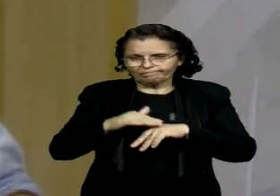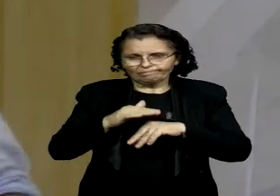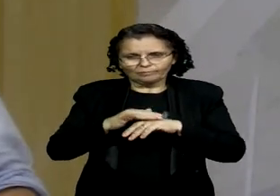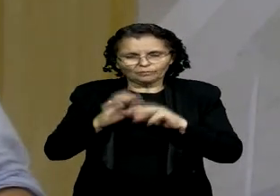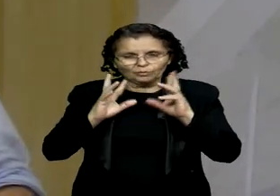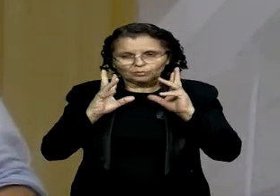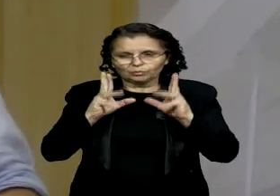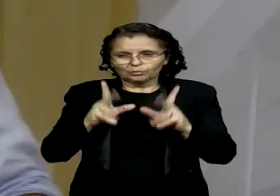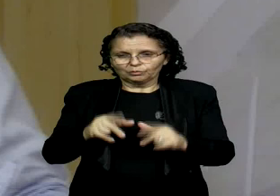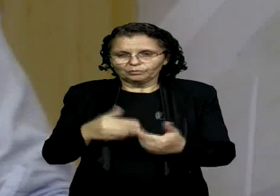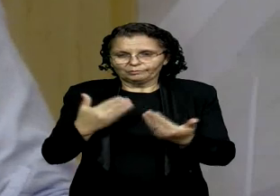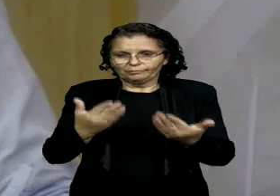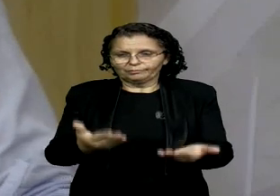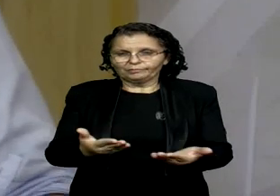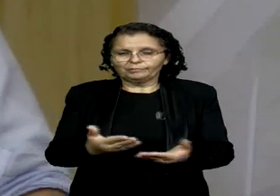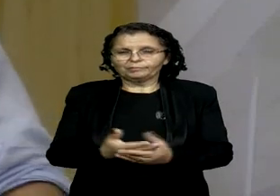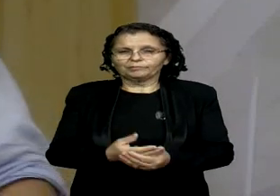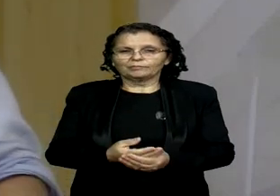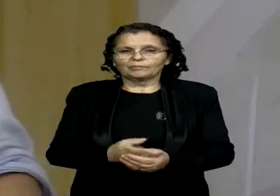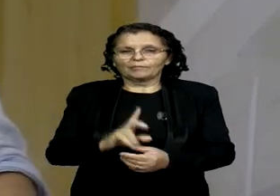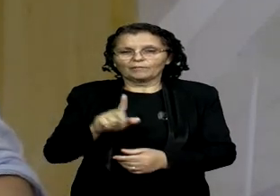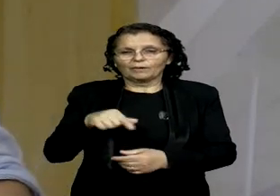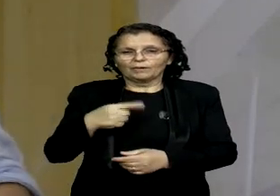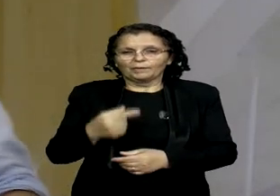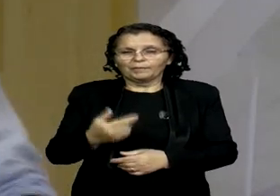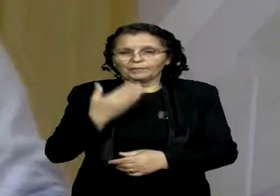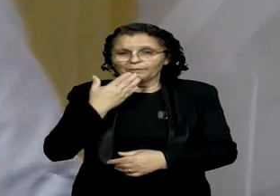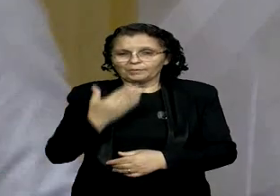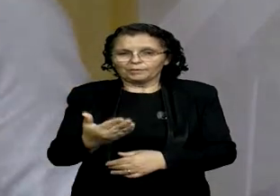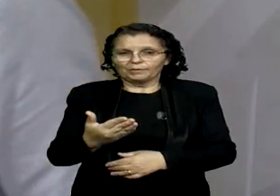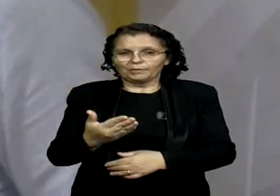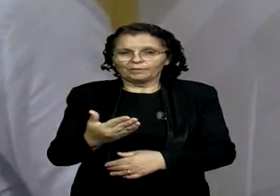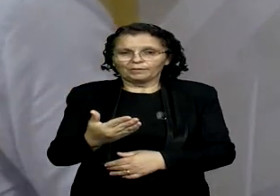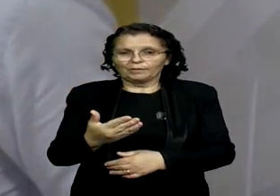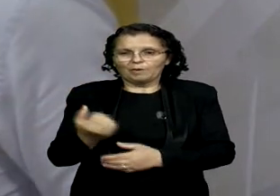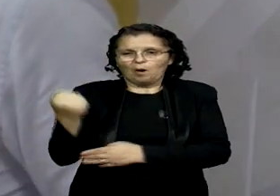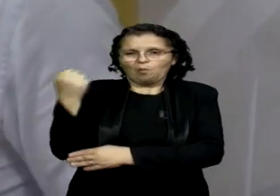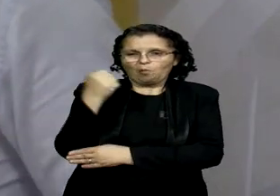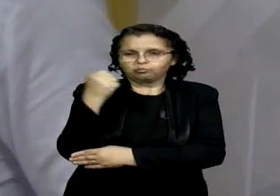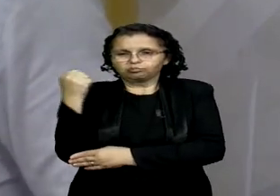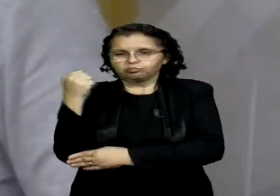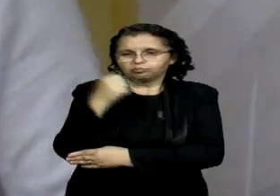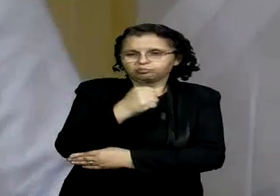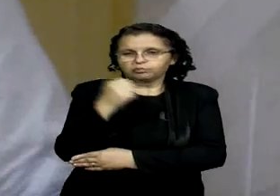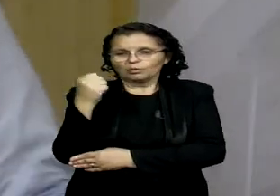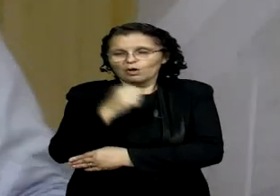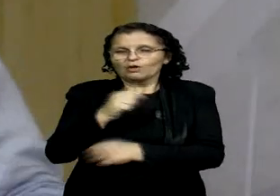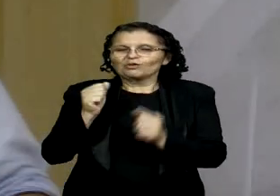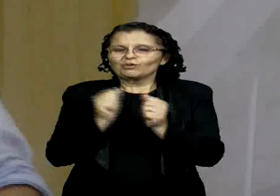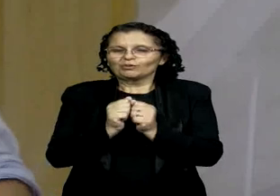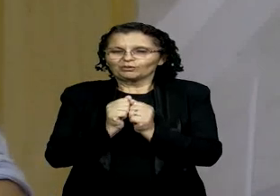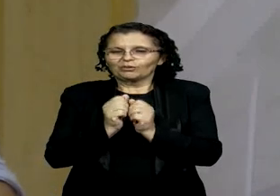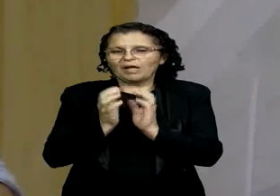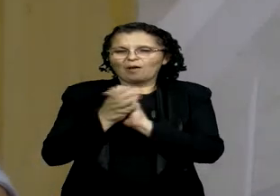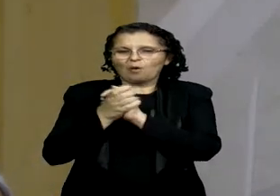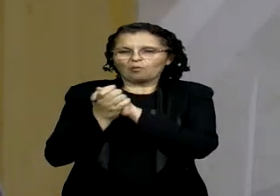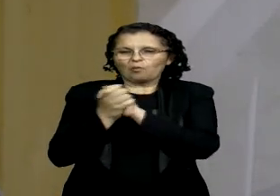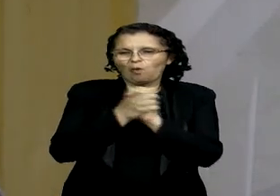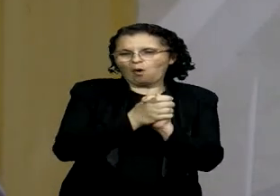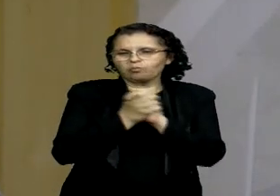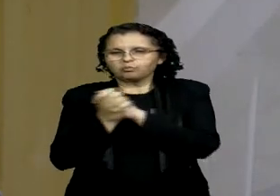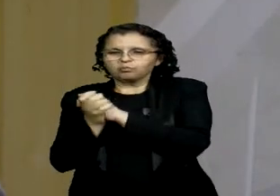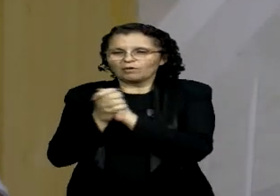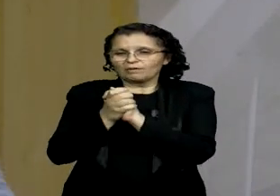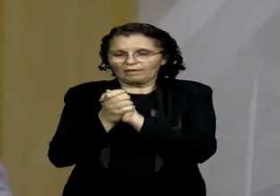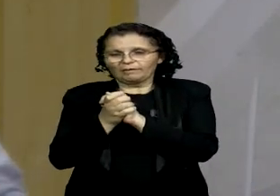Elivelto? Depois eu quero pedir para o Elivelto tirar um braço de ferro aqui com o Carmônio, para ver no braço de ferro